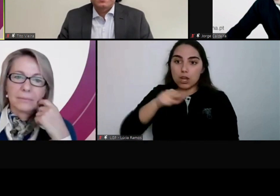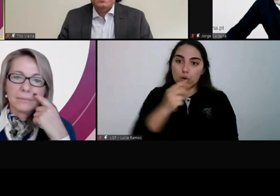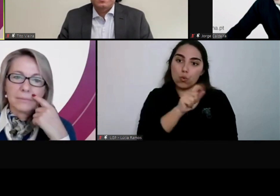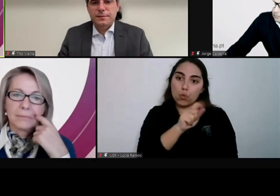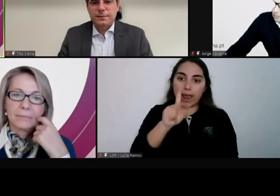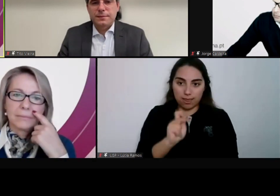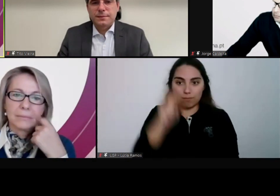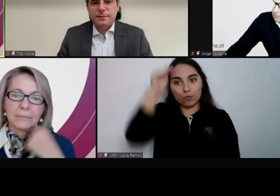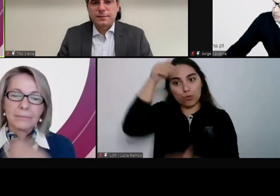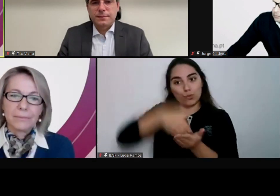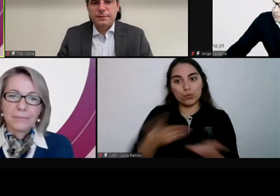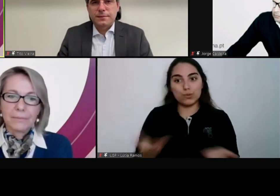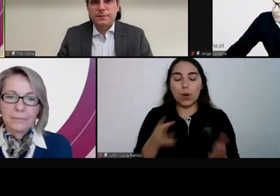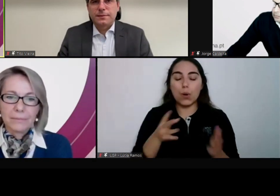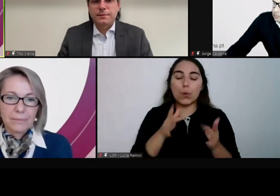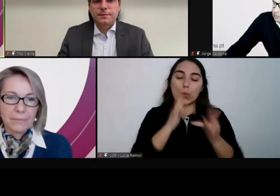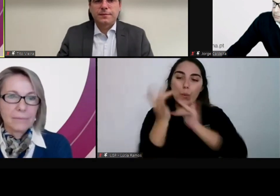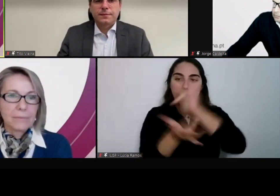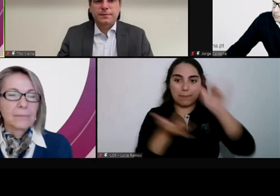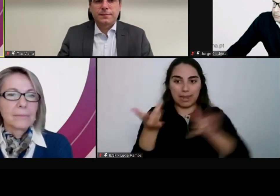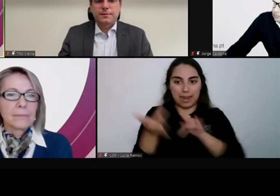do webinar.